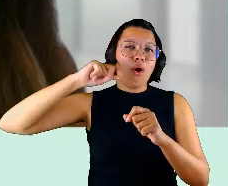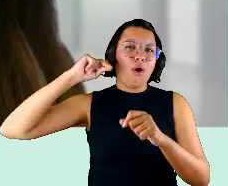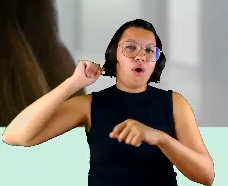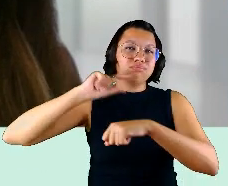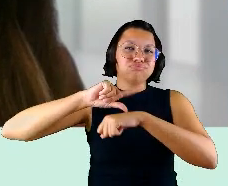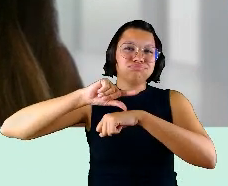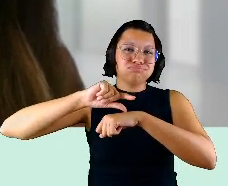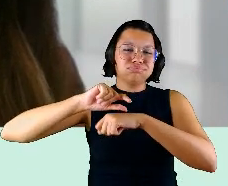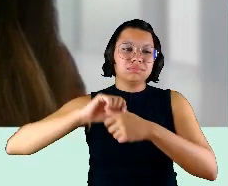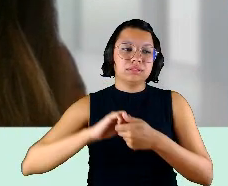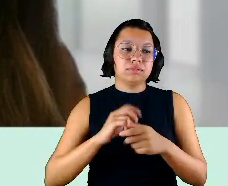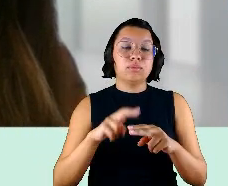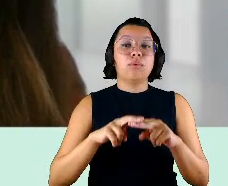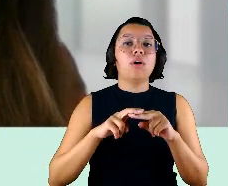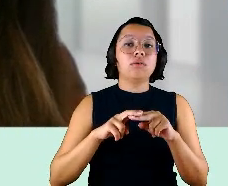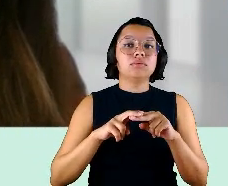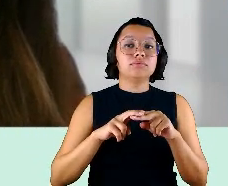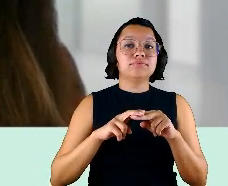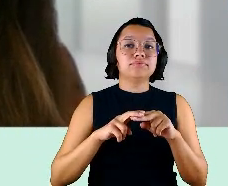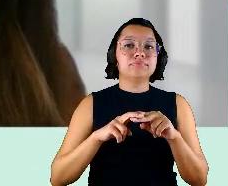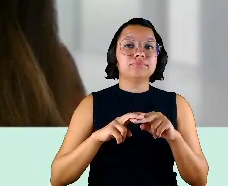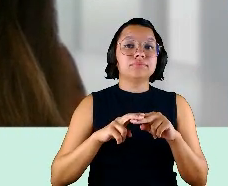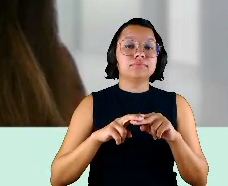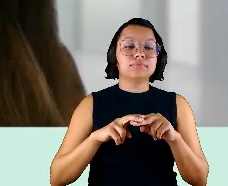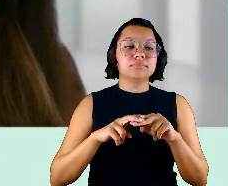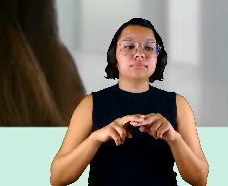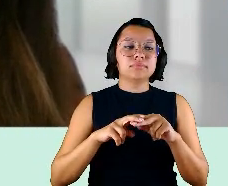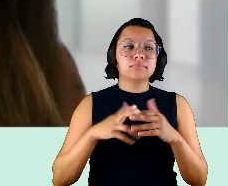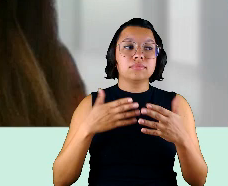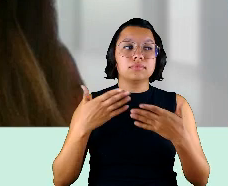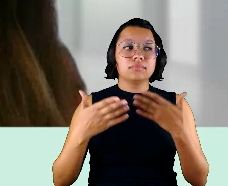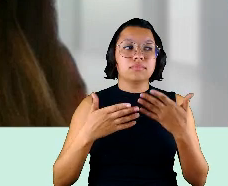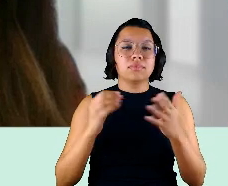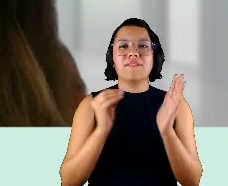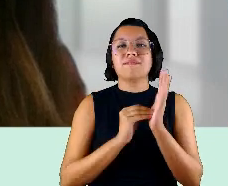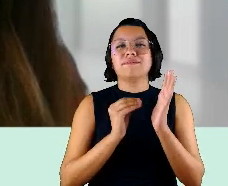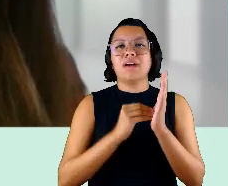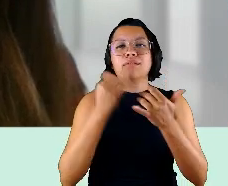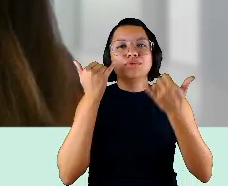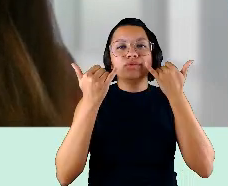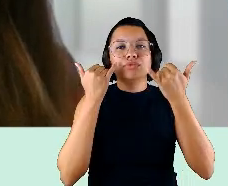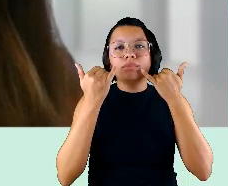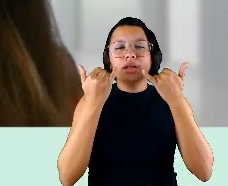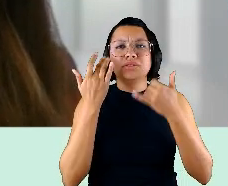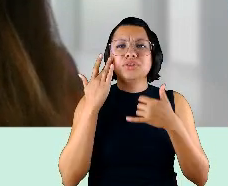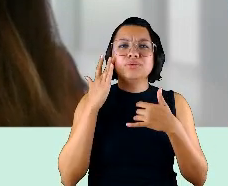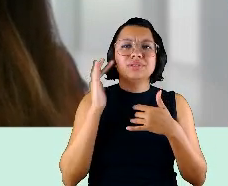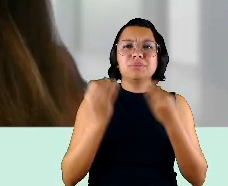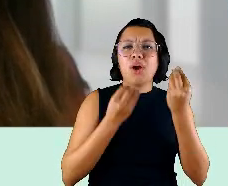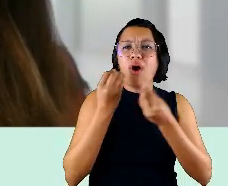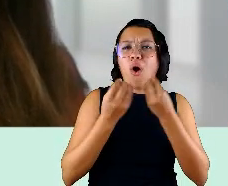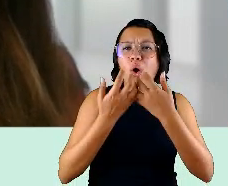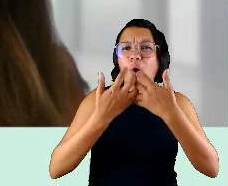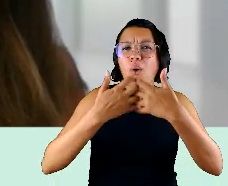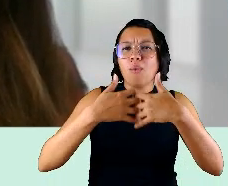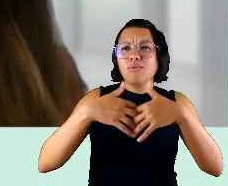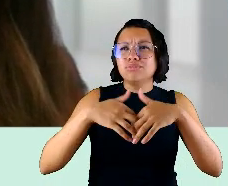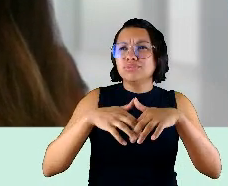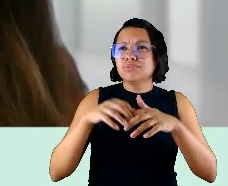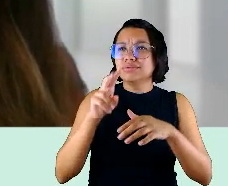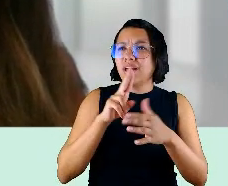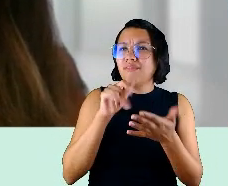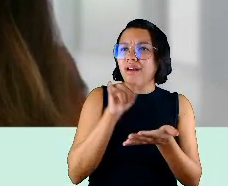né, por conta da desinformação, gente, nós não sabíamos usar essas ferramentas mesmo,